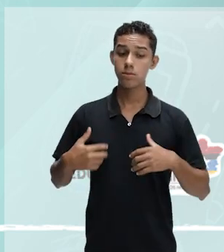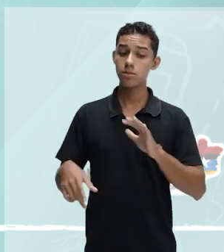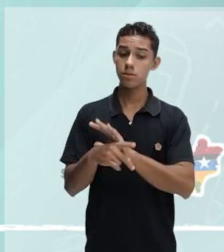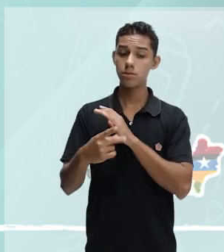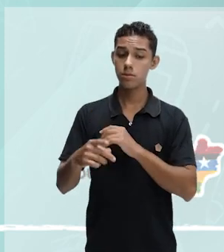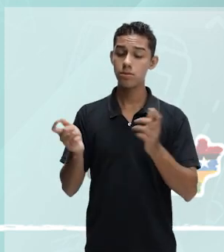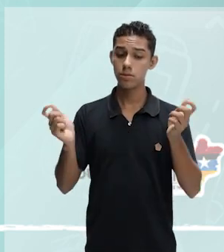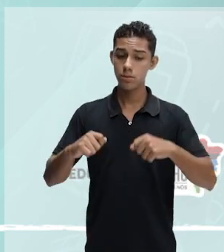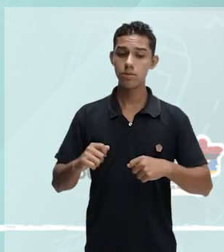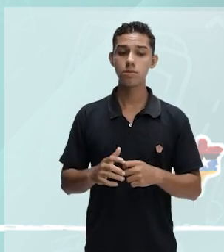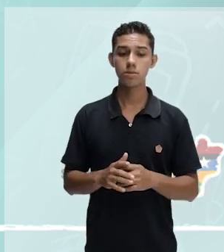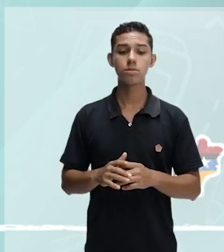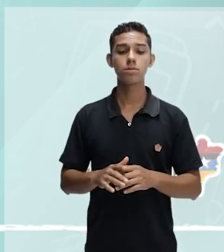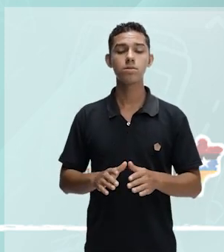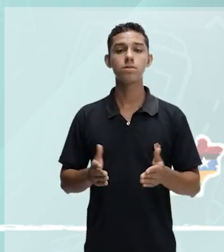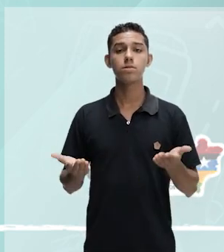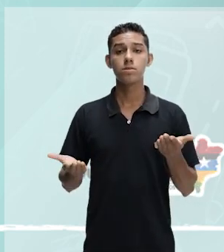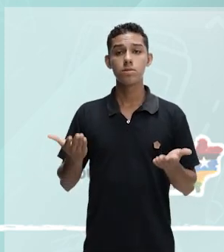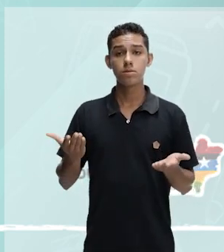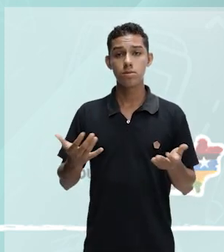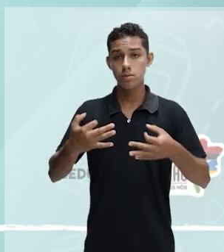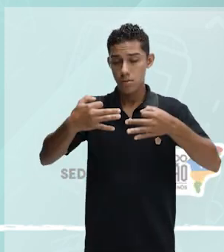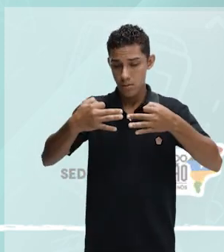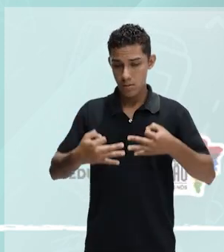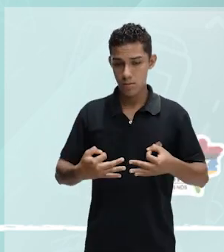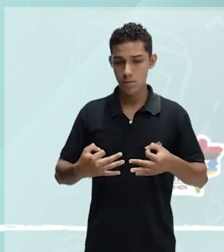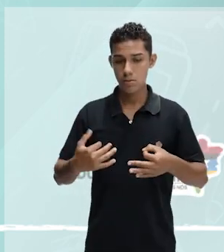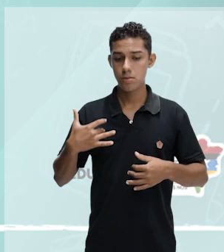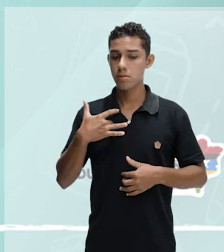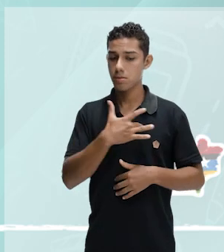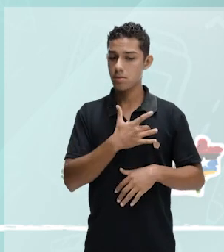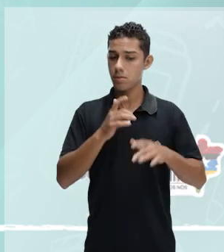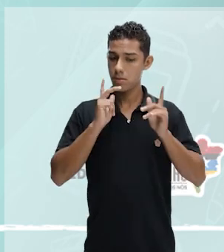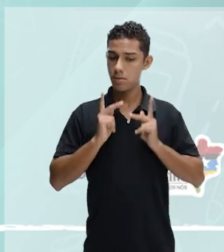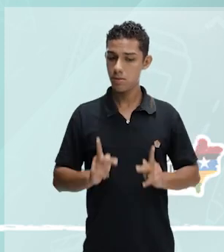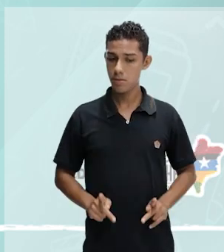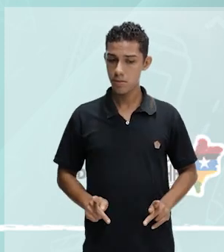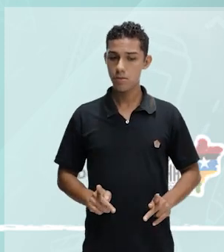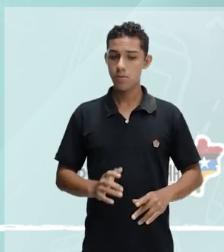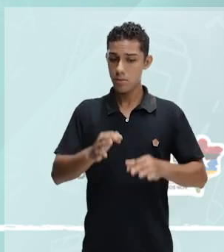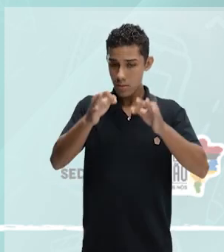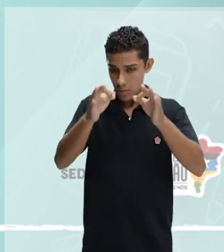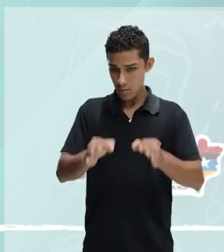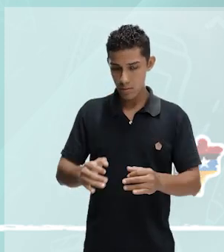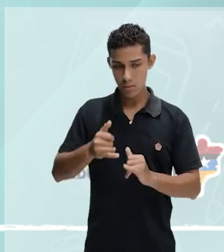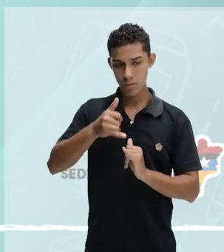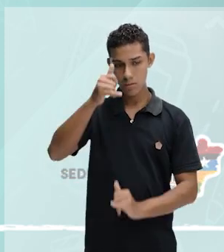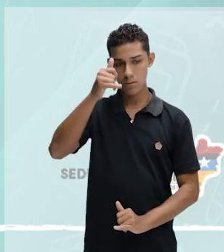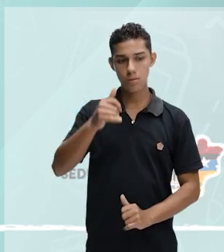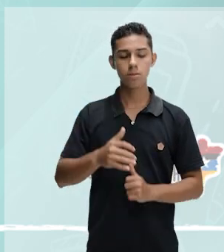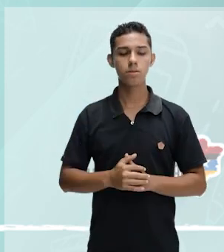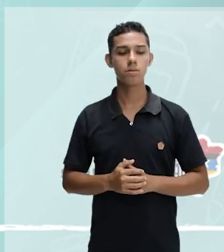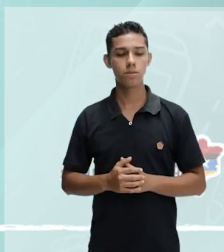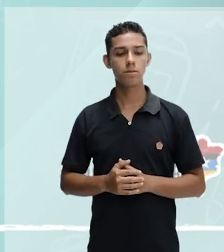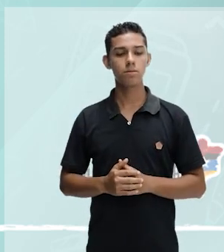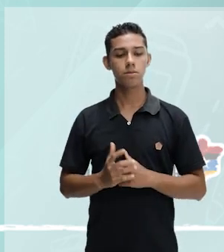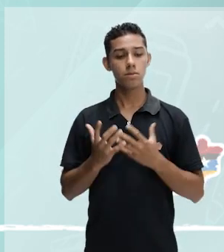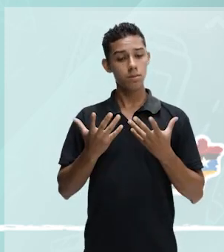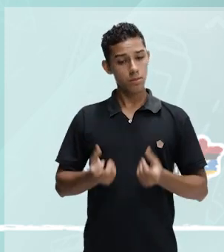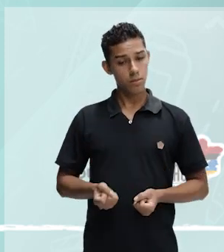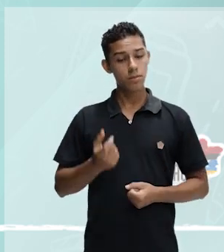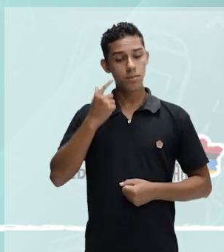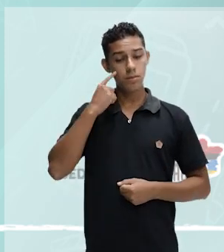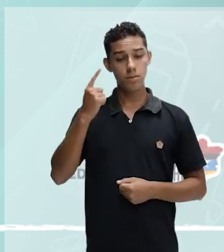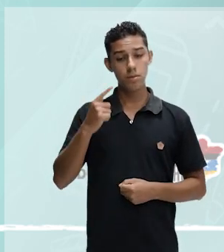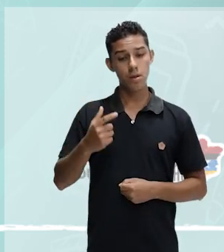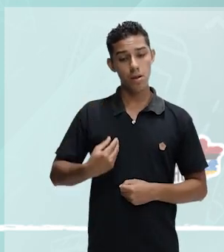determinado momento, permitindo a estabilidade corporal, o alinhamento correto destas articulações, permite uma